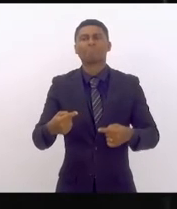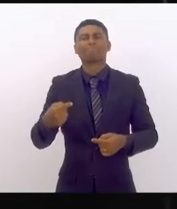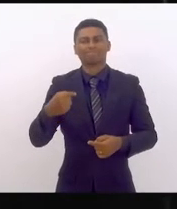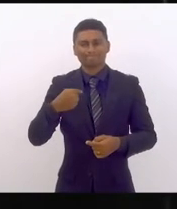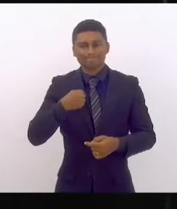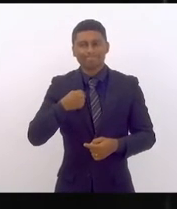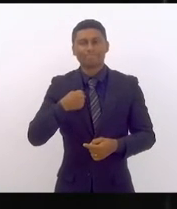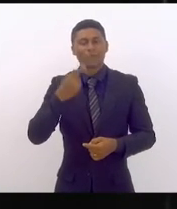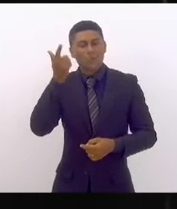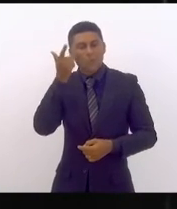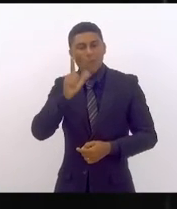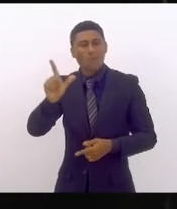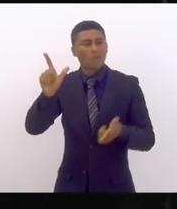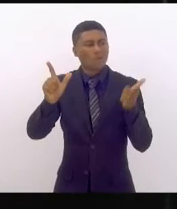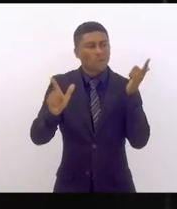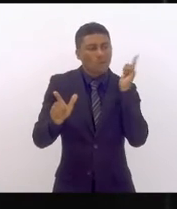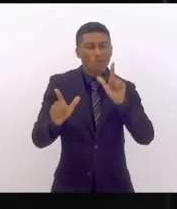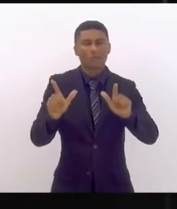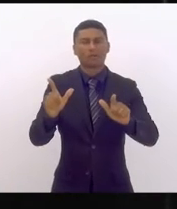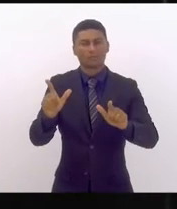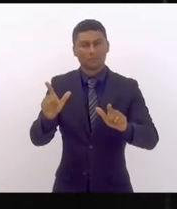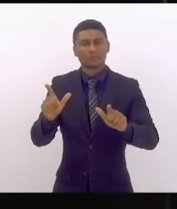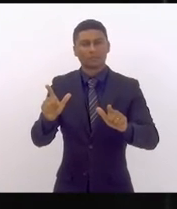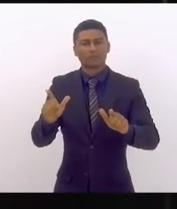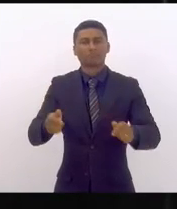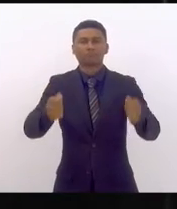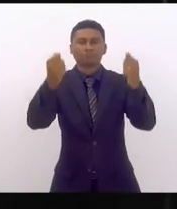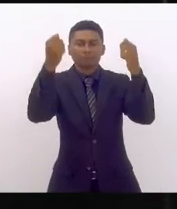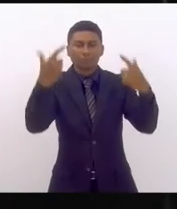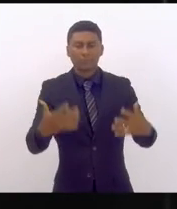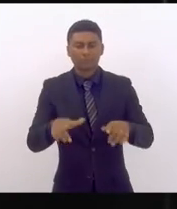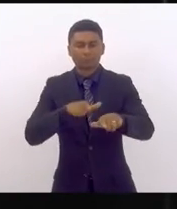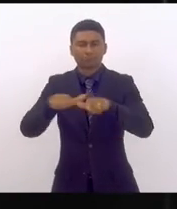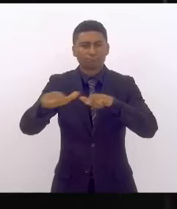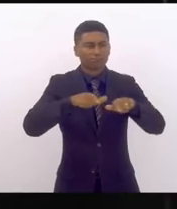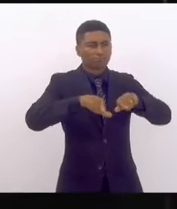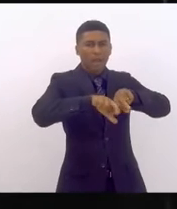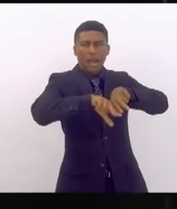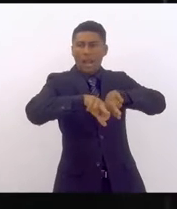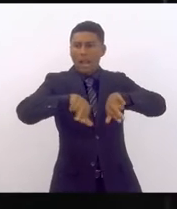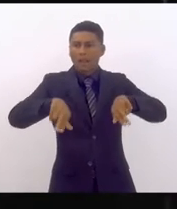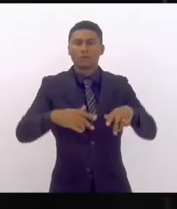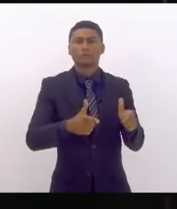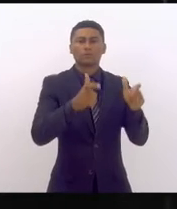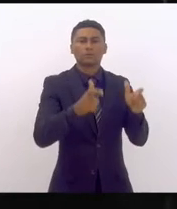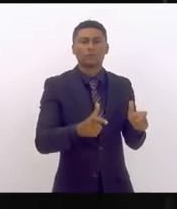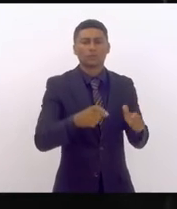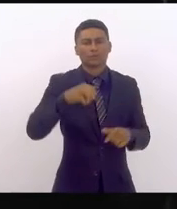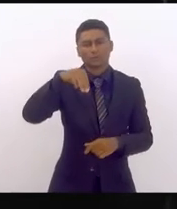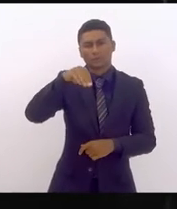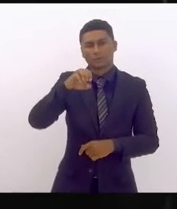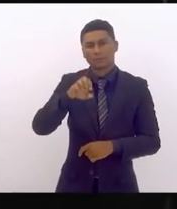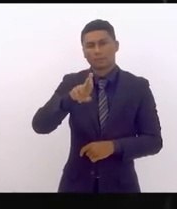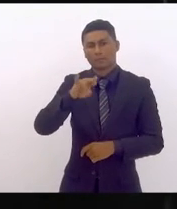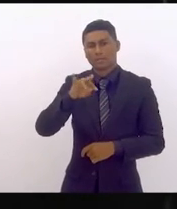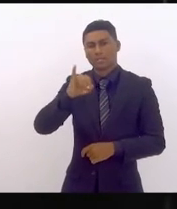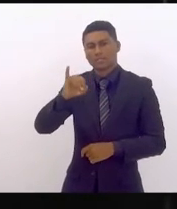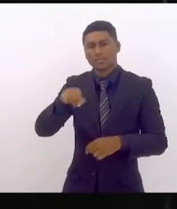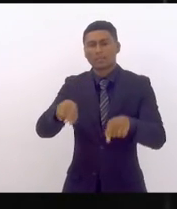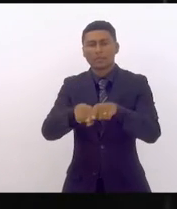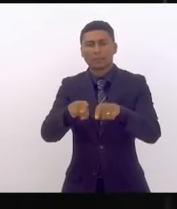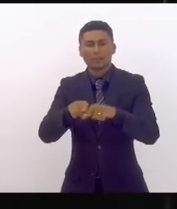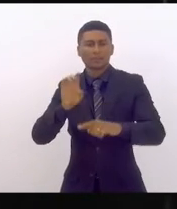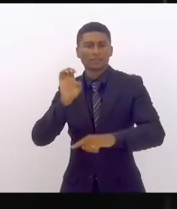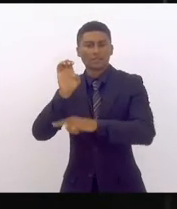falar dos seus feitos suas realizações não só por São João de Meriti mas por todo o nosso estado